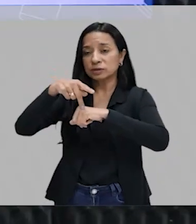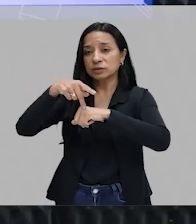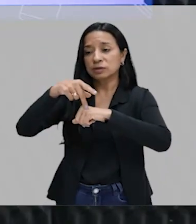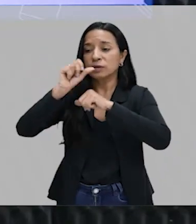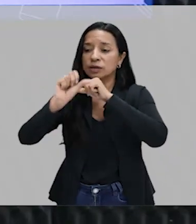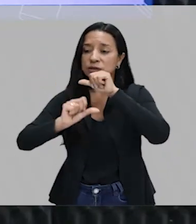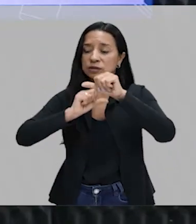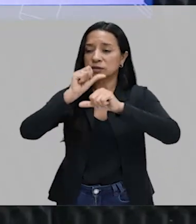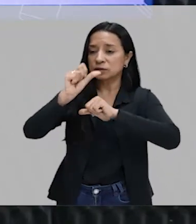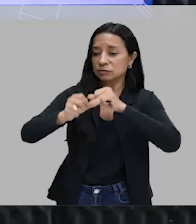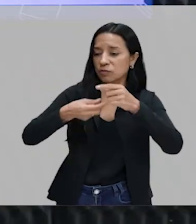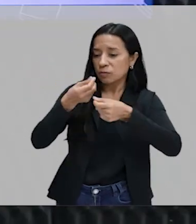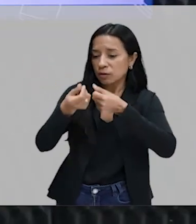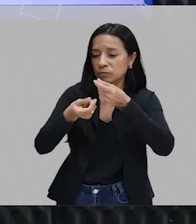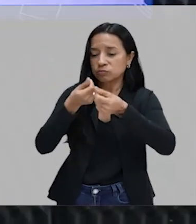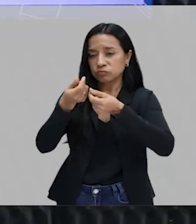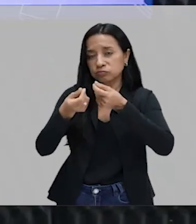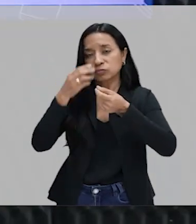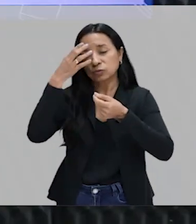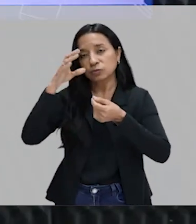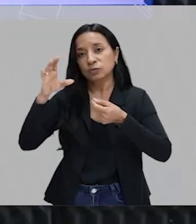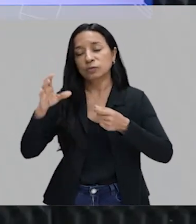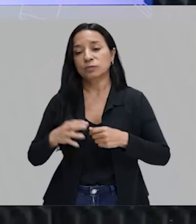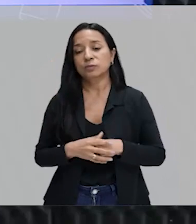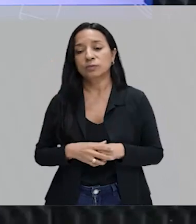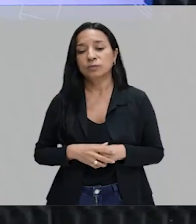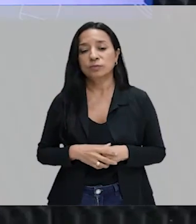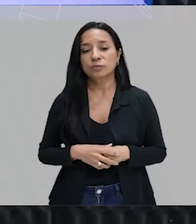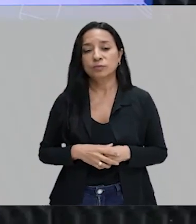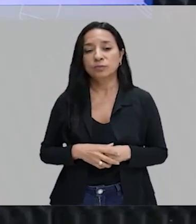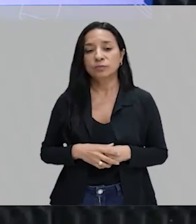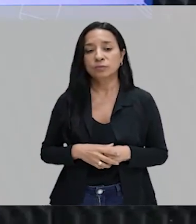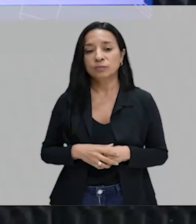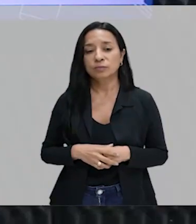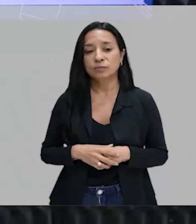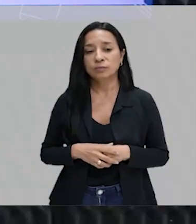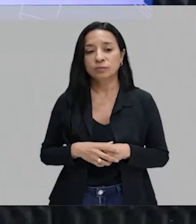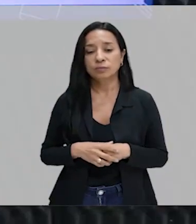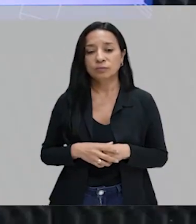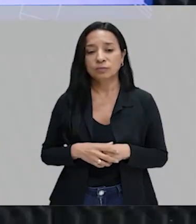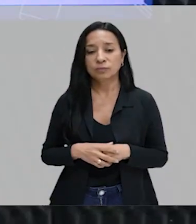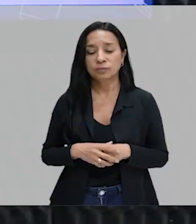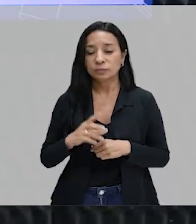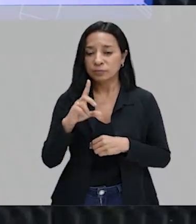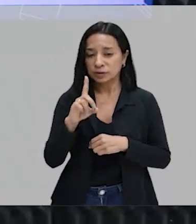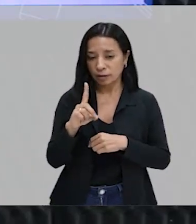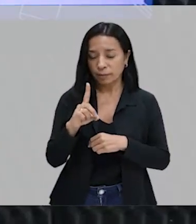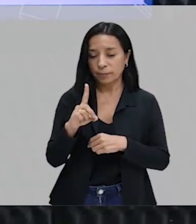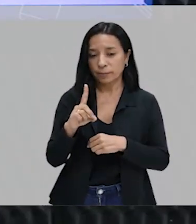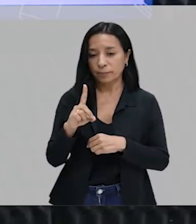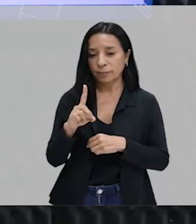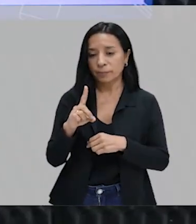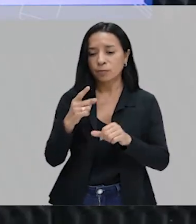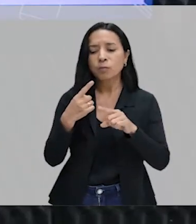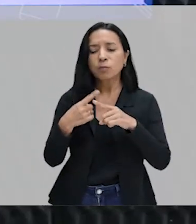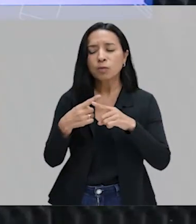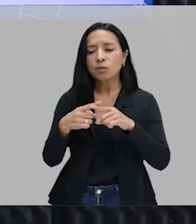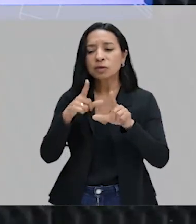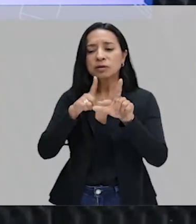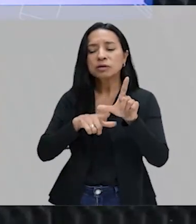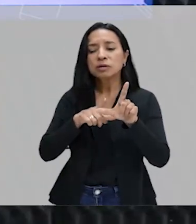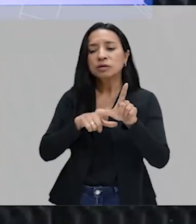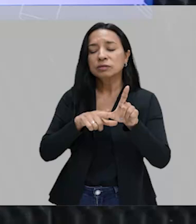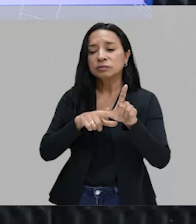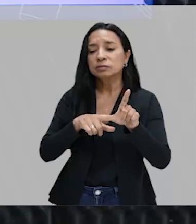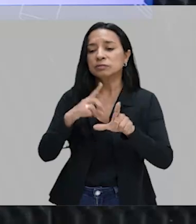cultural. D. Precisava democratizar o sistema político? Não. Ele não fala em democratizar. O Partido